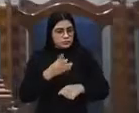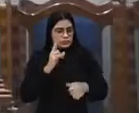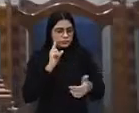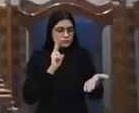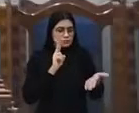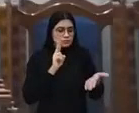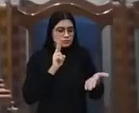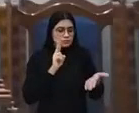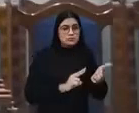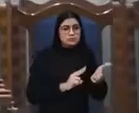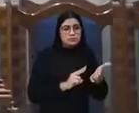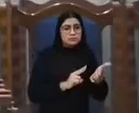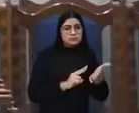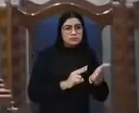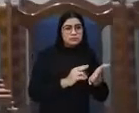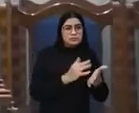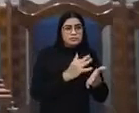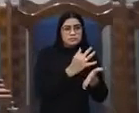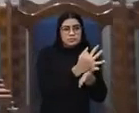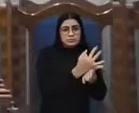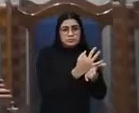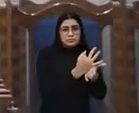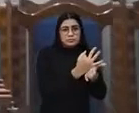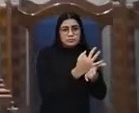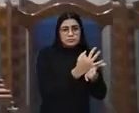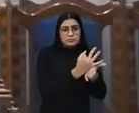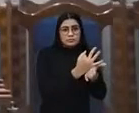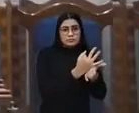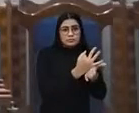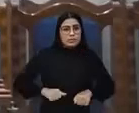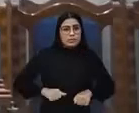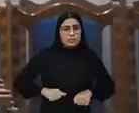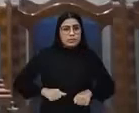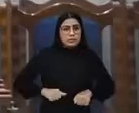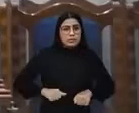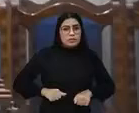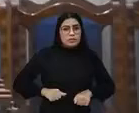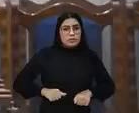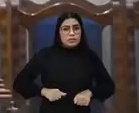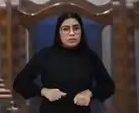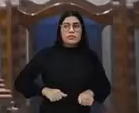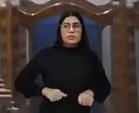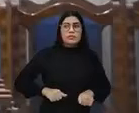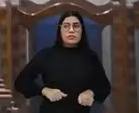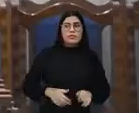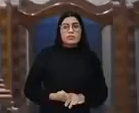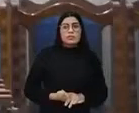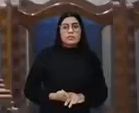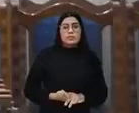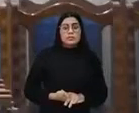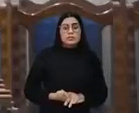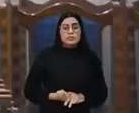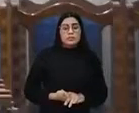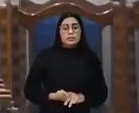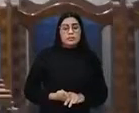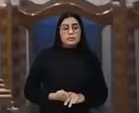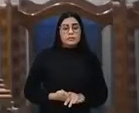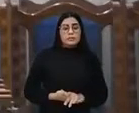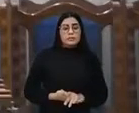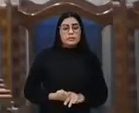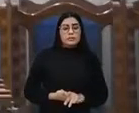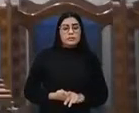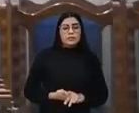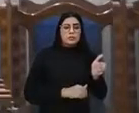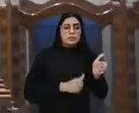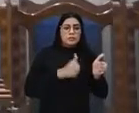devocional deste culto, em Atos dos Apóstolos, escrito por São Lucas, no capítulo